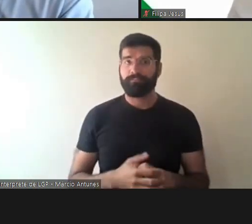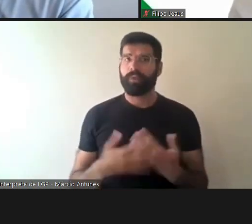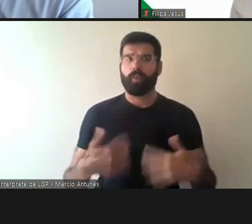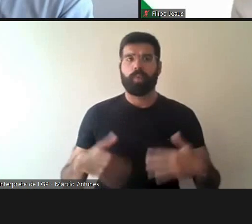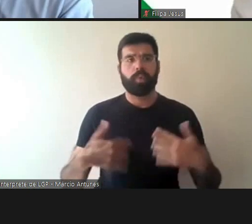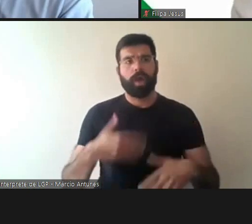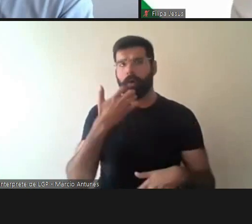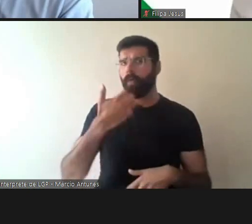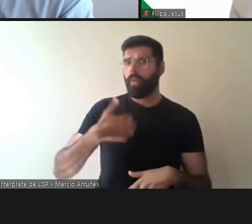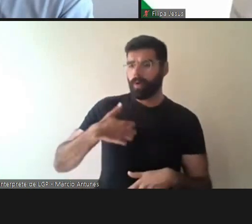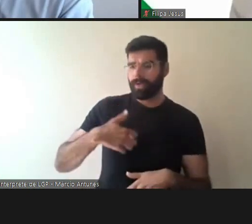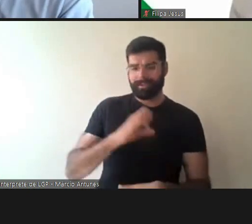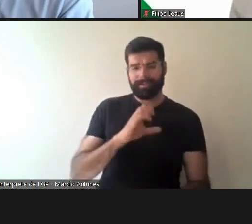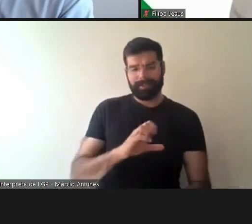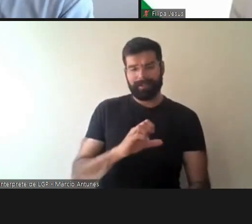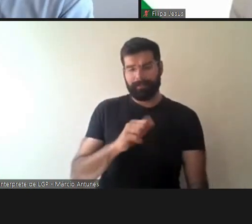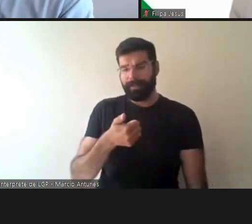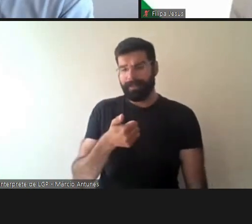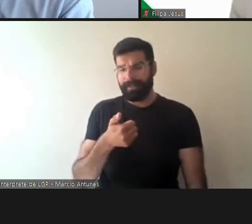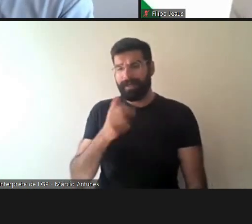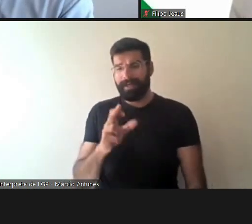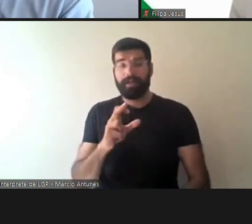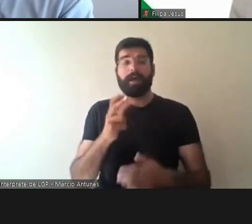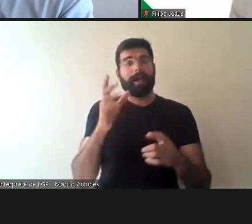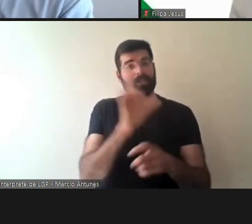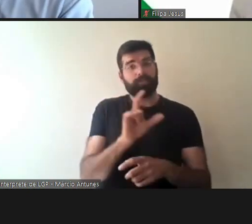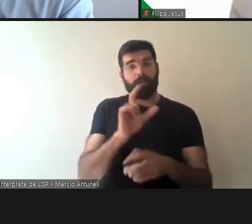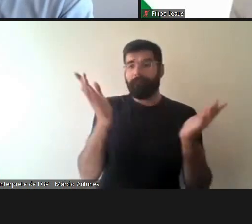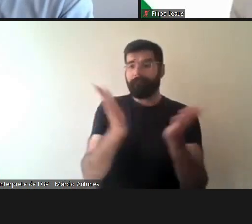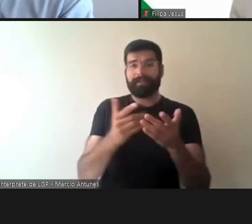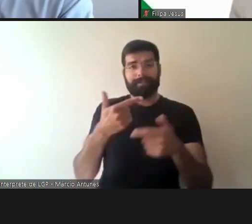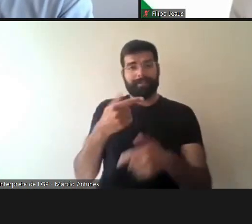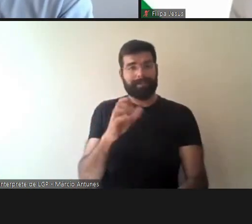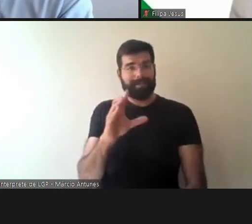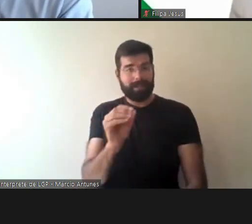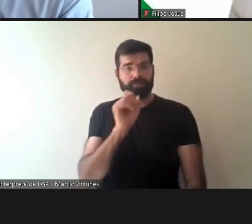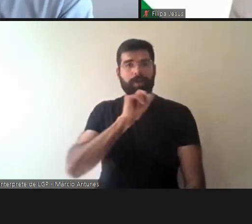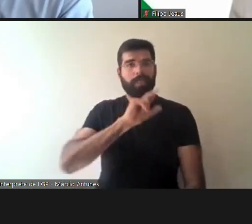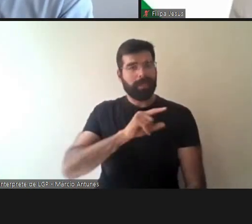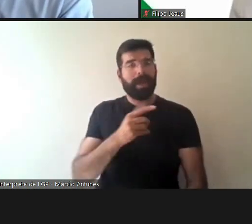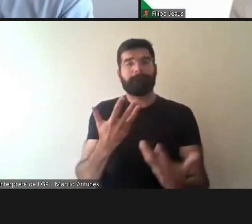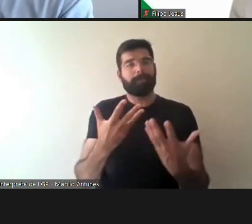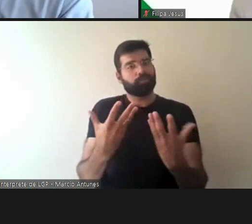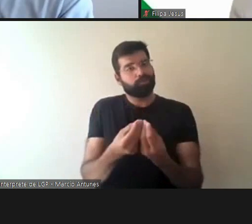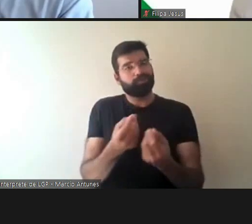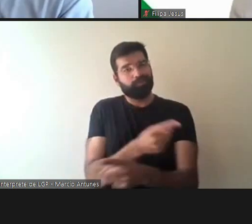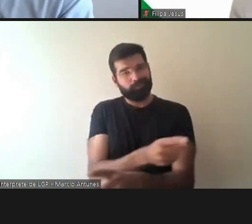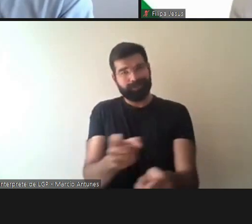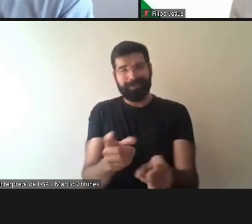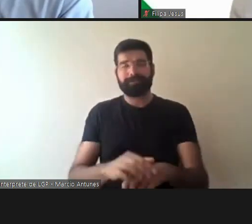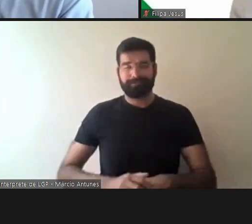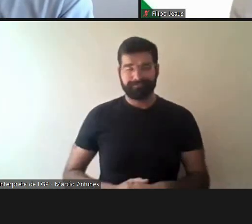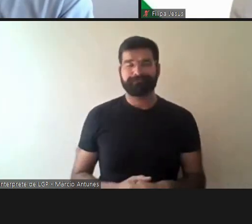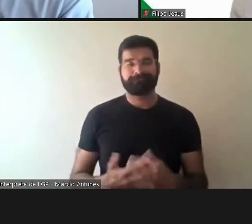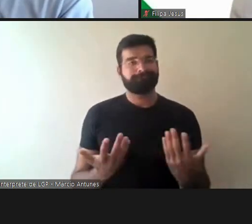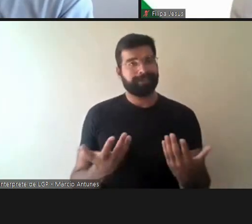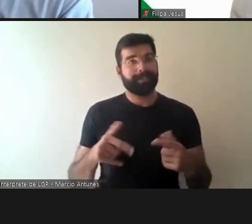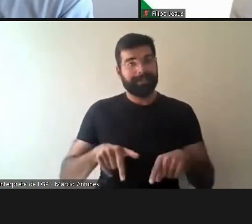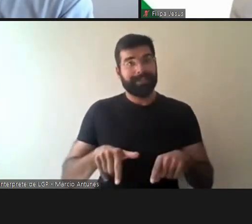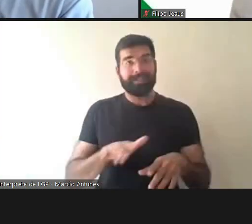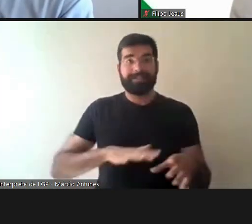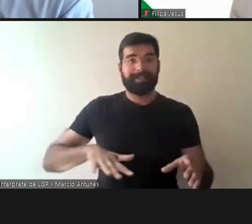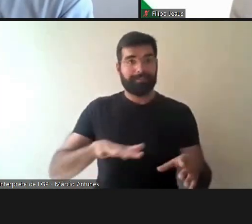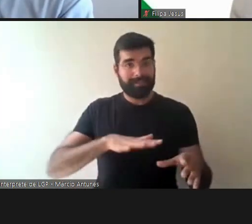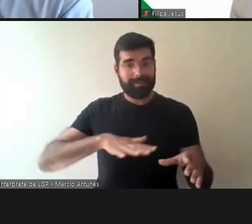honra para a CCDR Lisboa e Val do Tejo poder estar convosco. Neste caso, como a